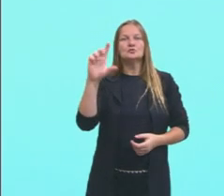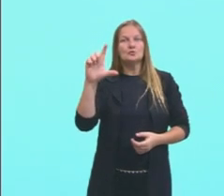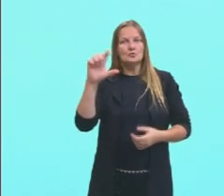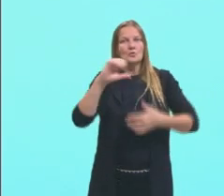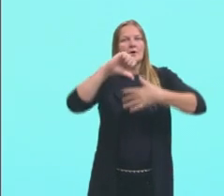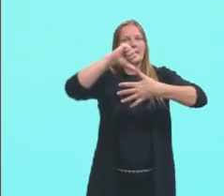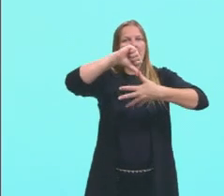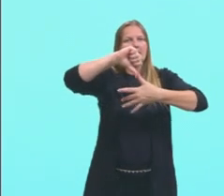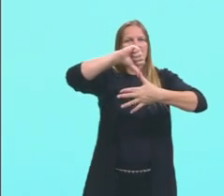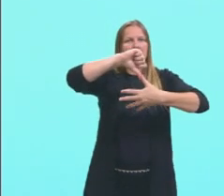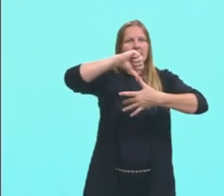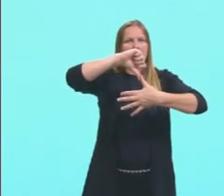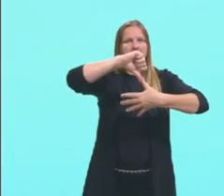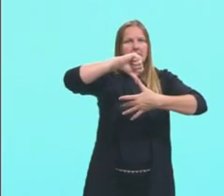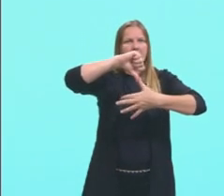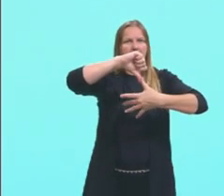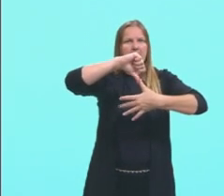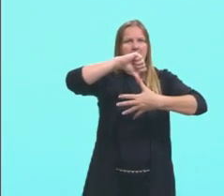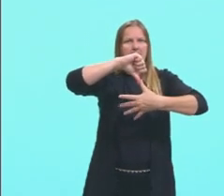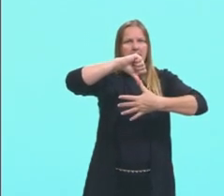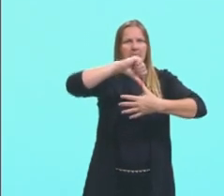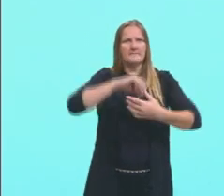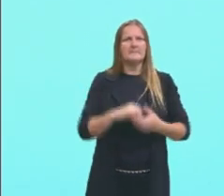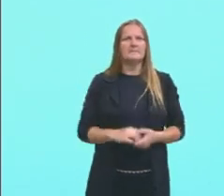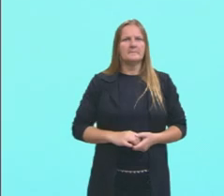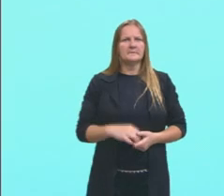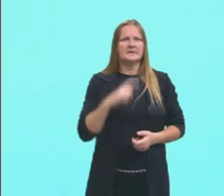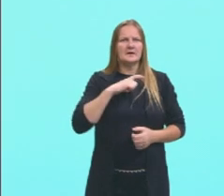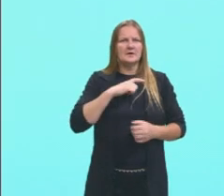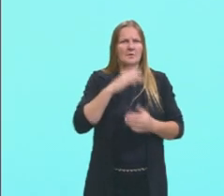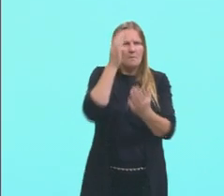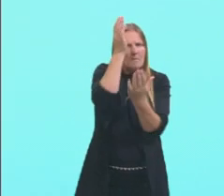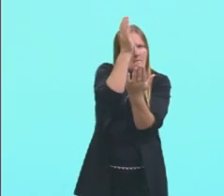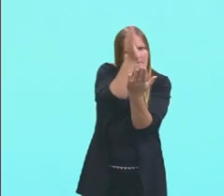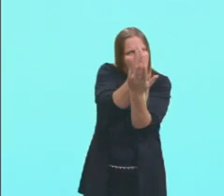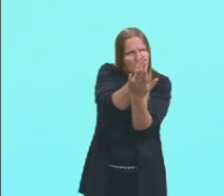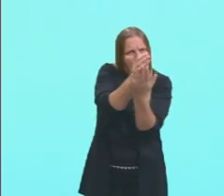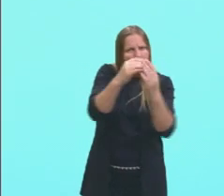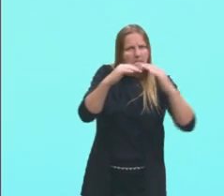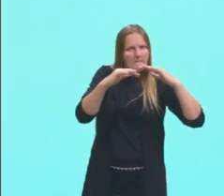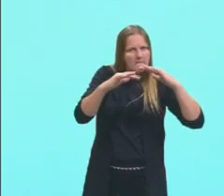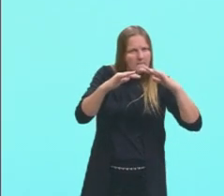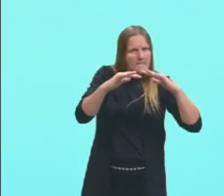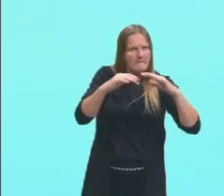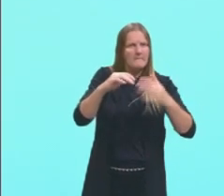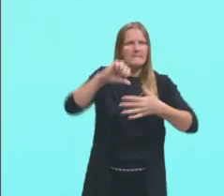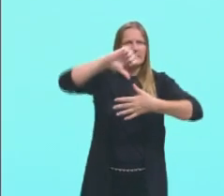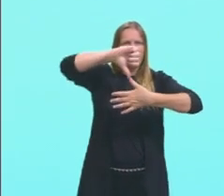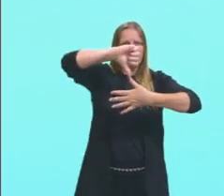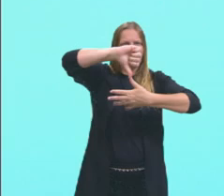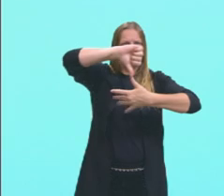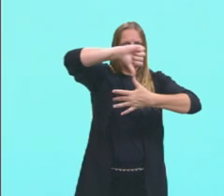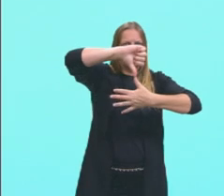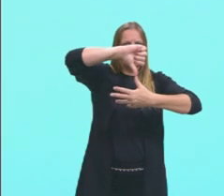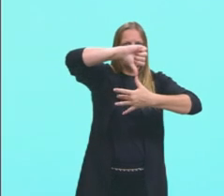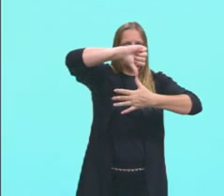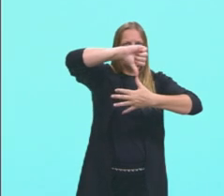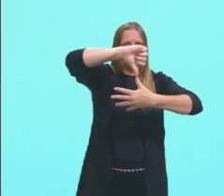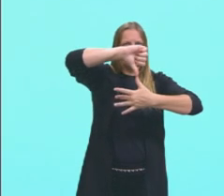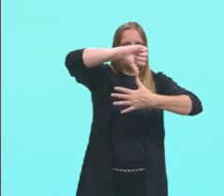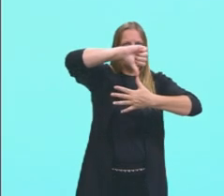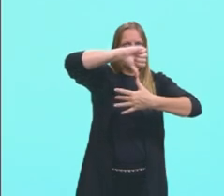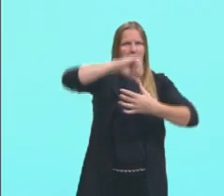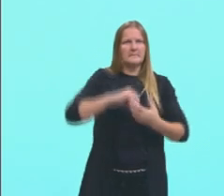aonde nós estamos ao nosso país está em cima dessa bem no meio né em cima todos os países estão né mas o nosso tá bem